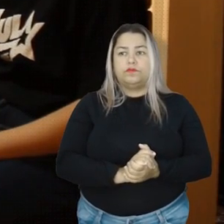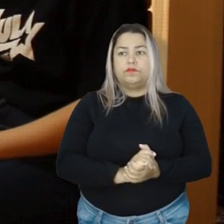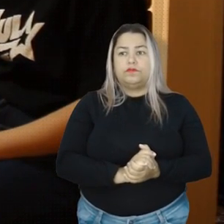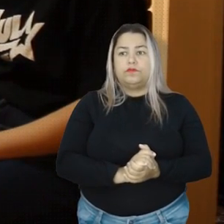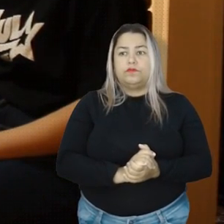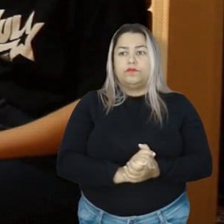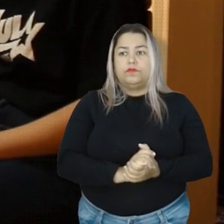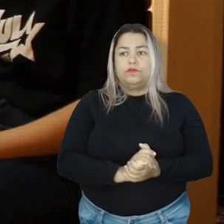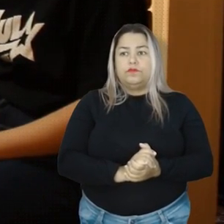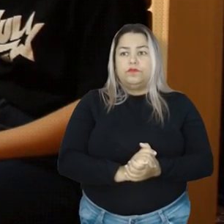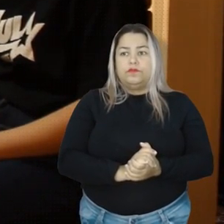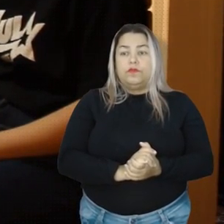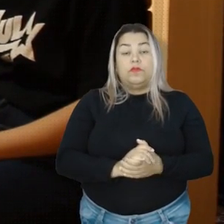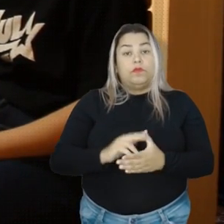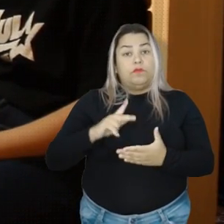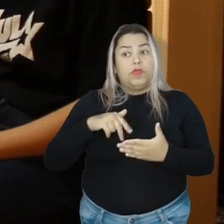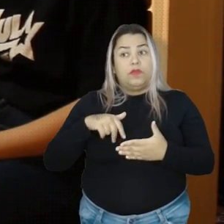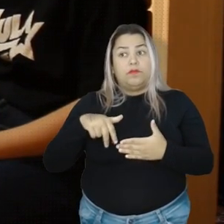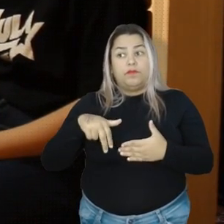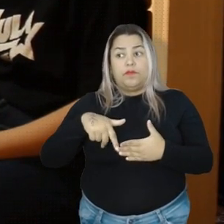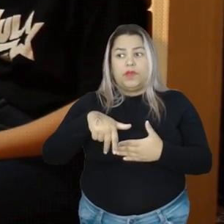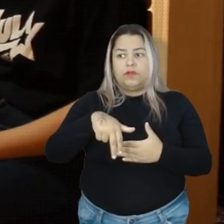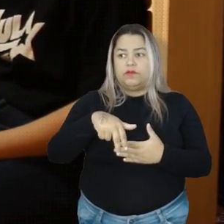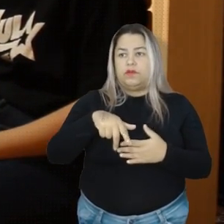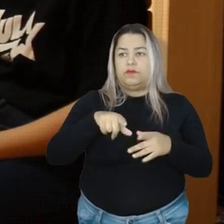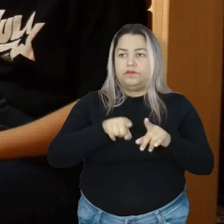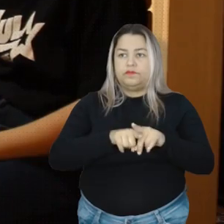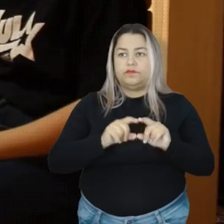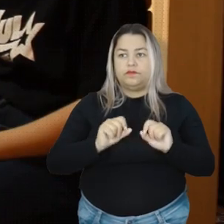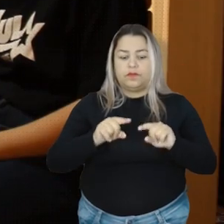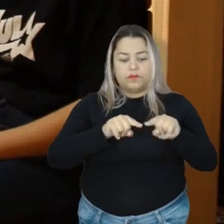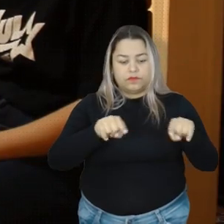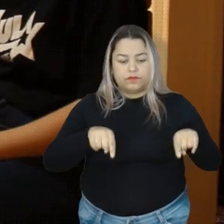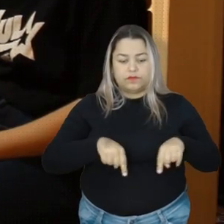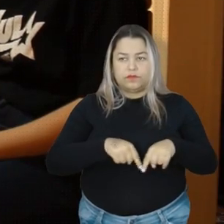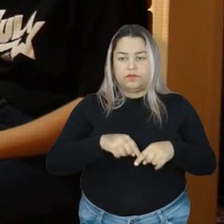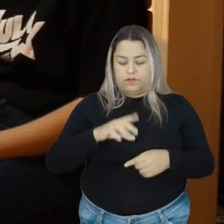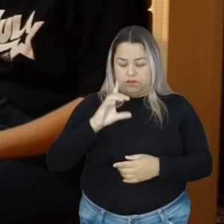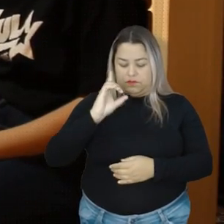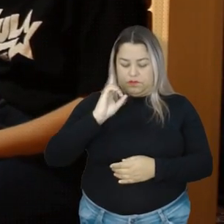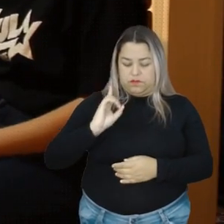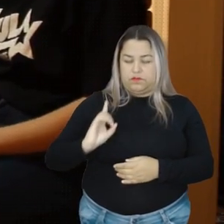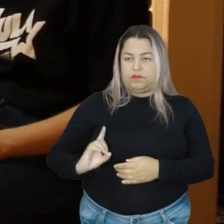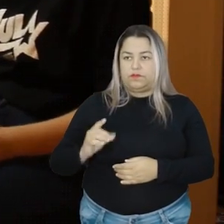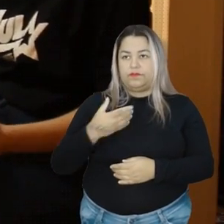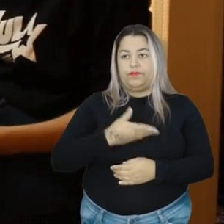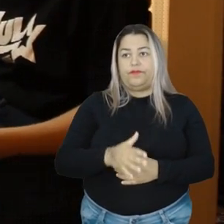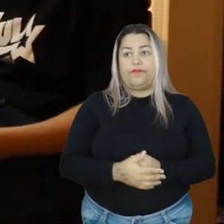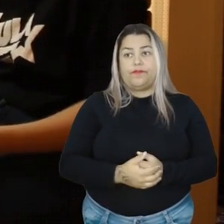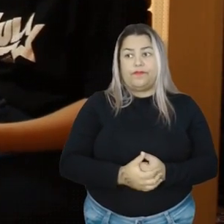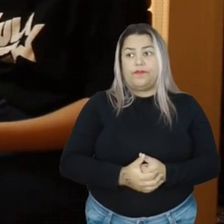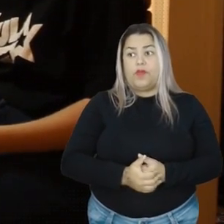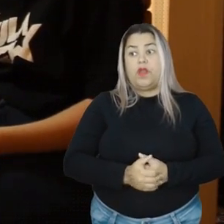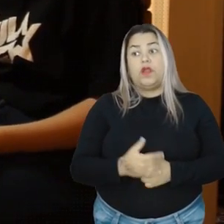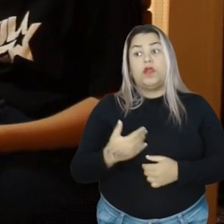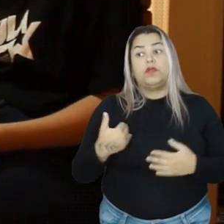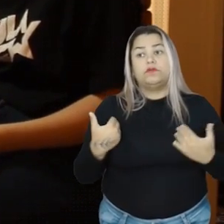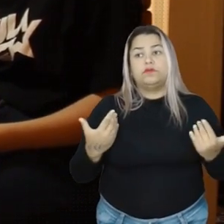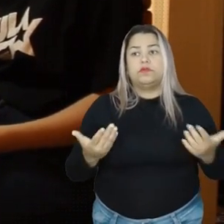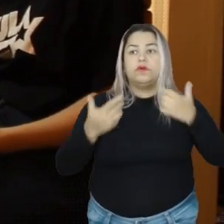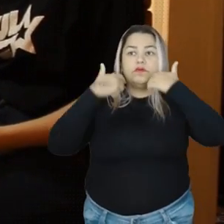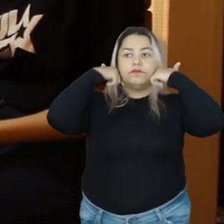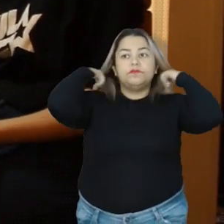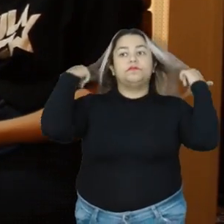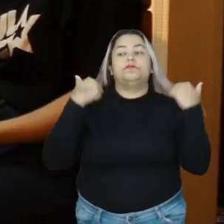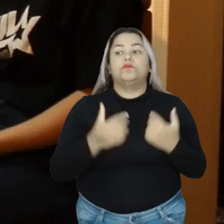e, portanto, também passava pela a sala da diretoria. Aquele, claro. Aí, bom,